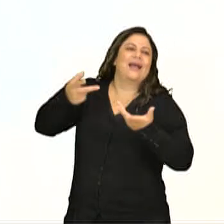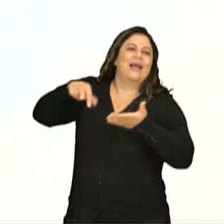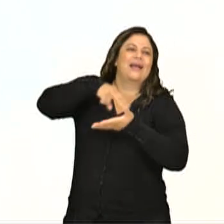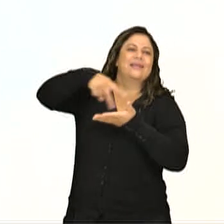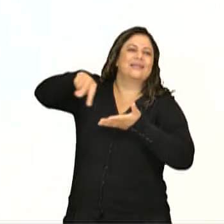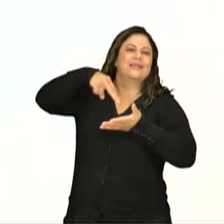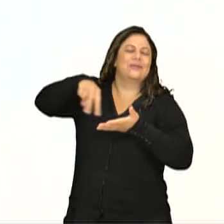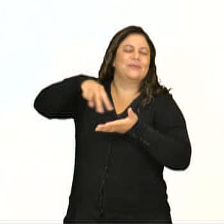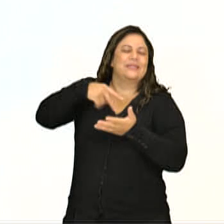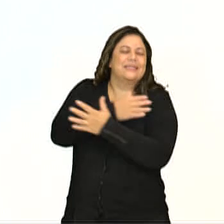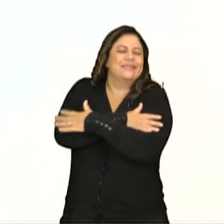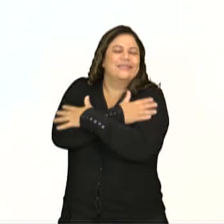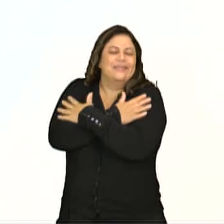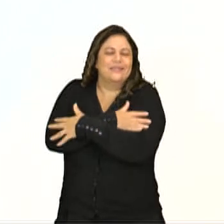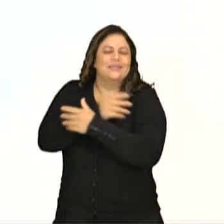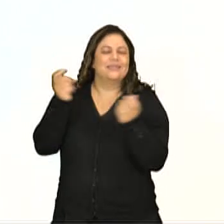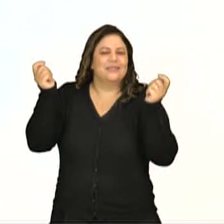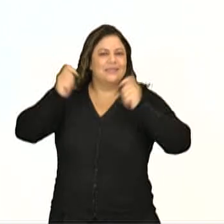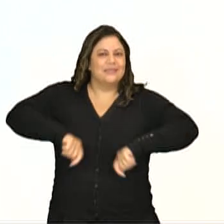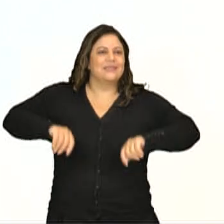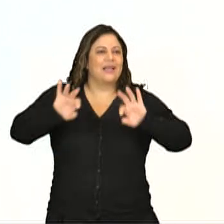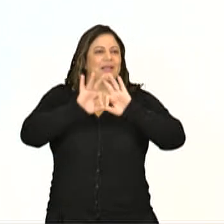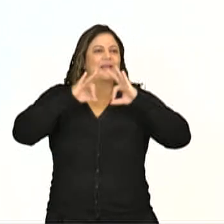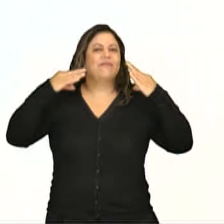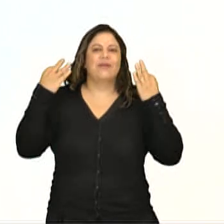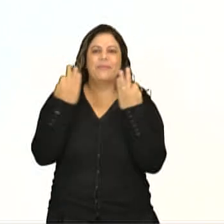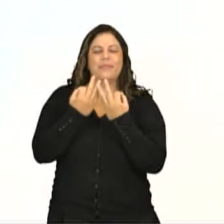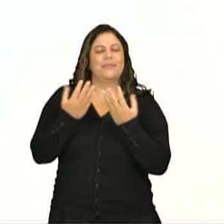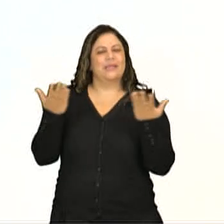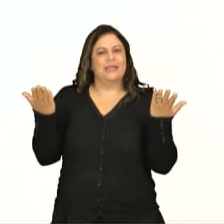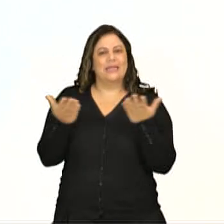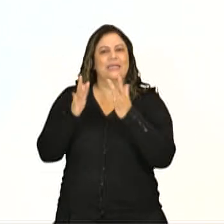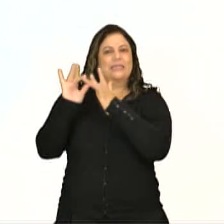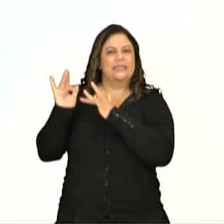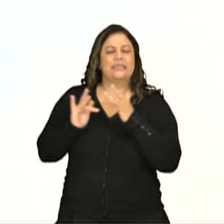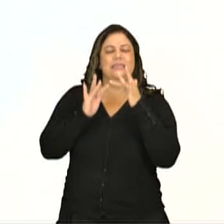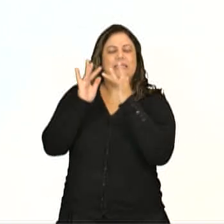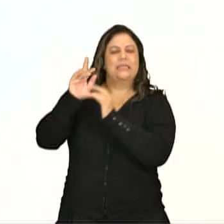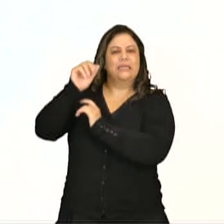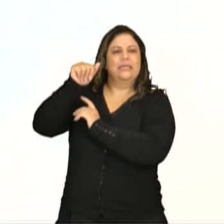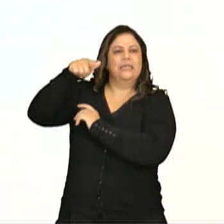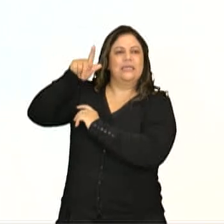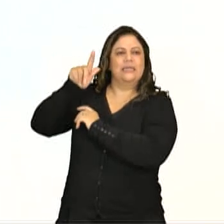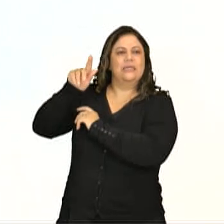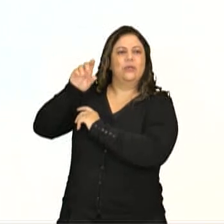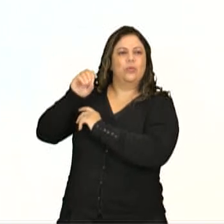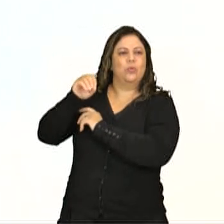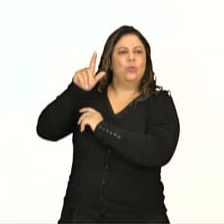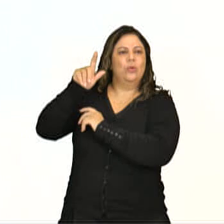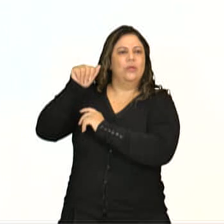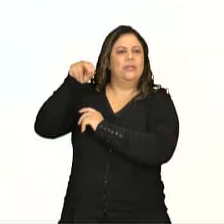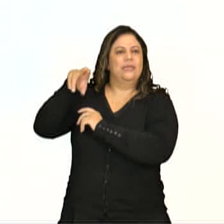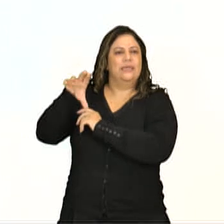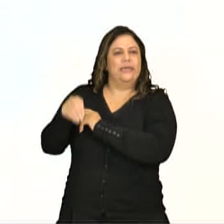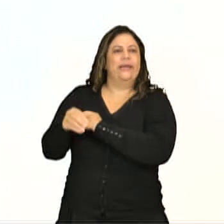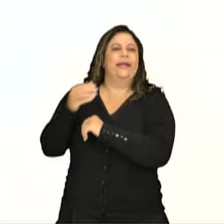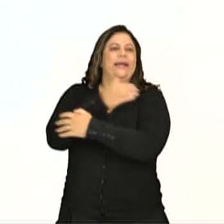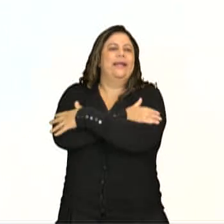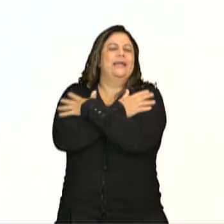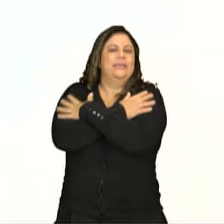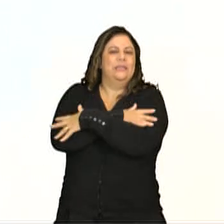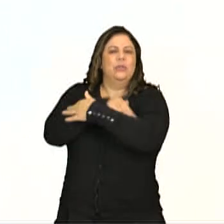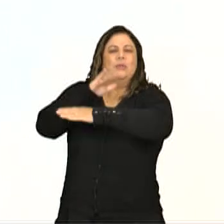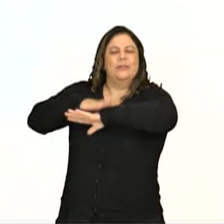dançar, ele vem da questão familiar dessa dança para os angolanos. Então, lá para eles, é uma dança que